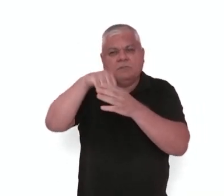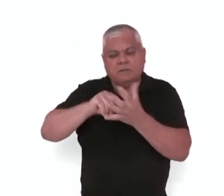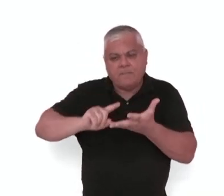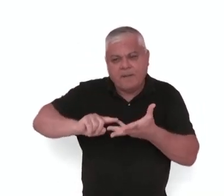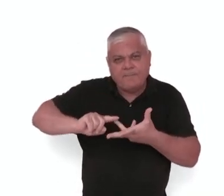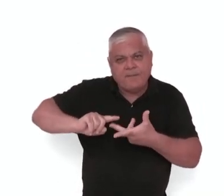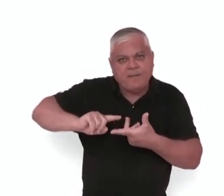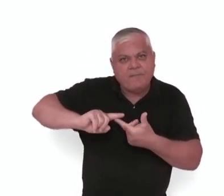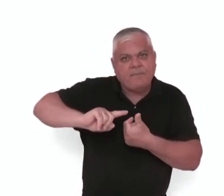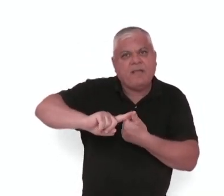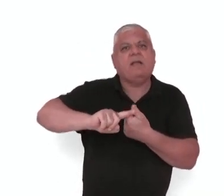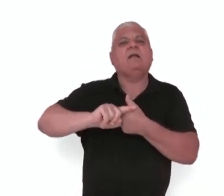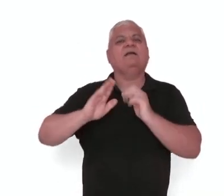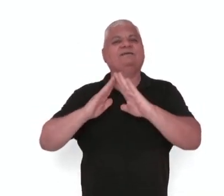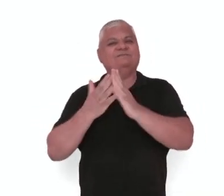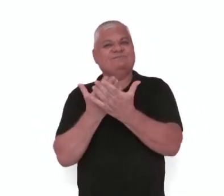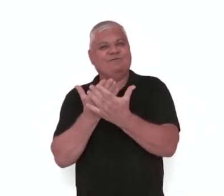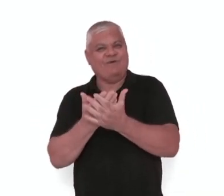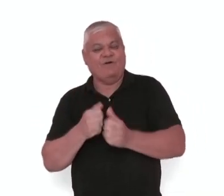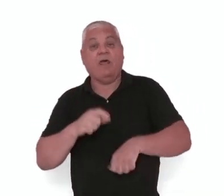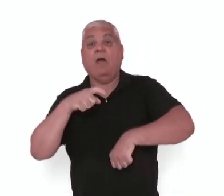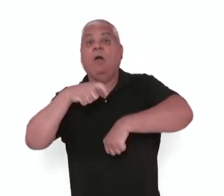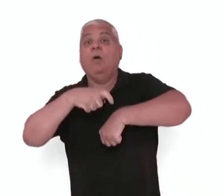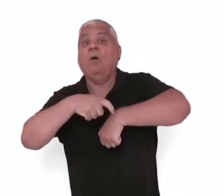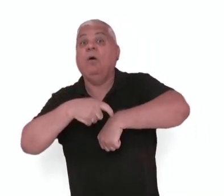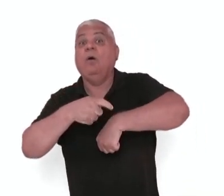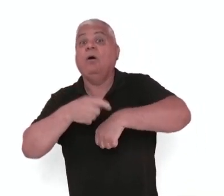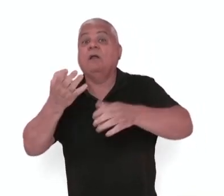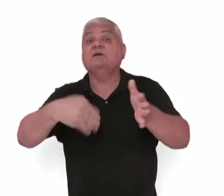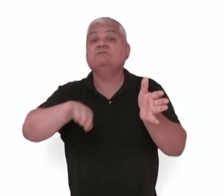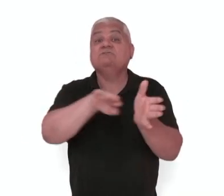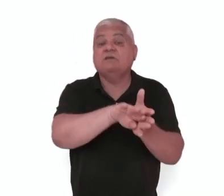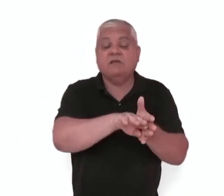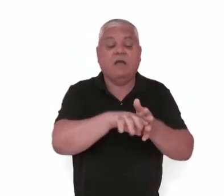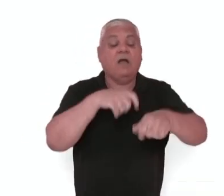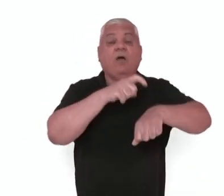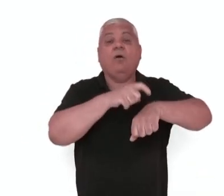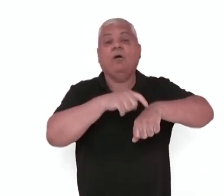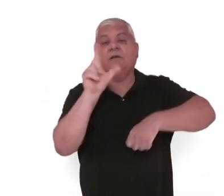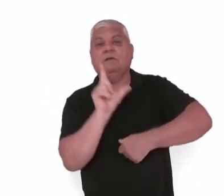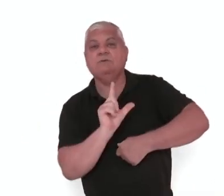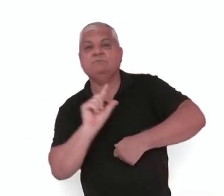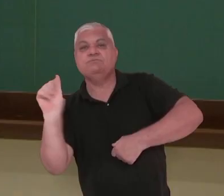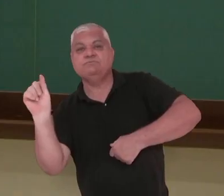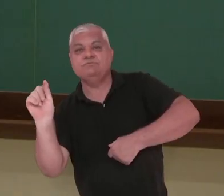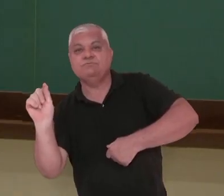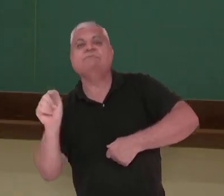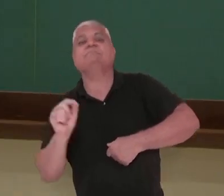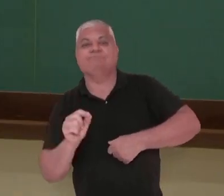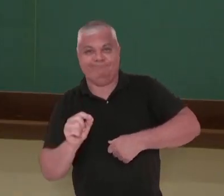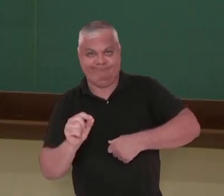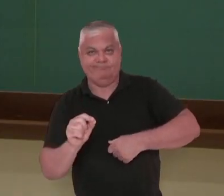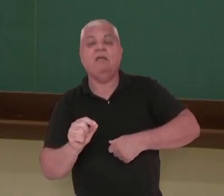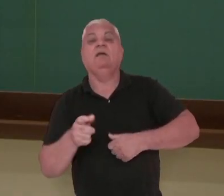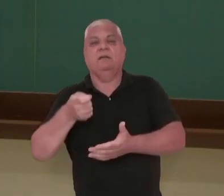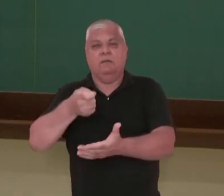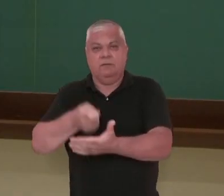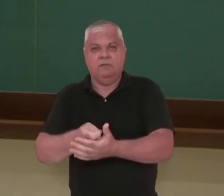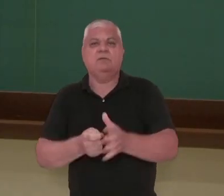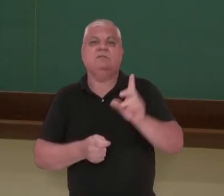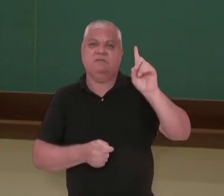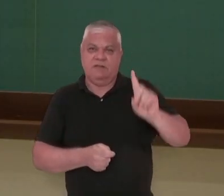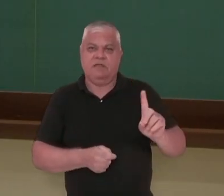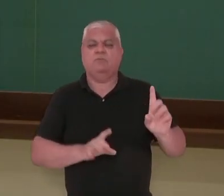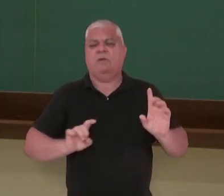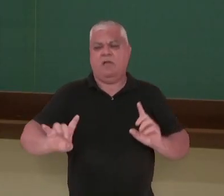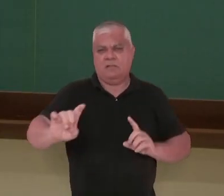prático que define, por exemplo, em quais horários os alunos devem chegar ou sair, assim como as demais regras, direitos e deveres de cada um.